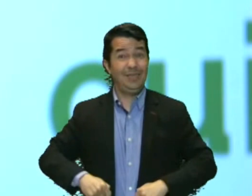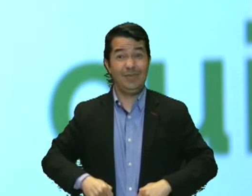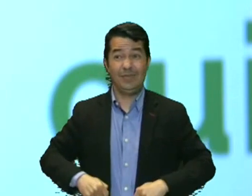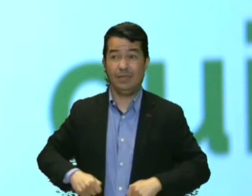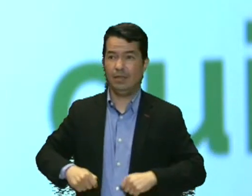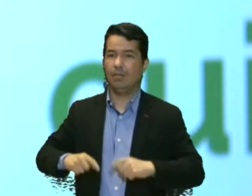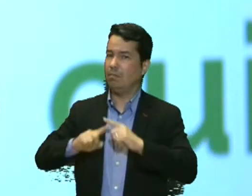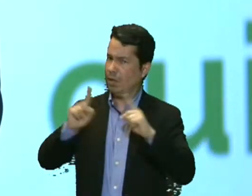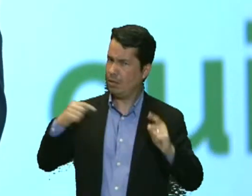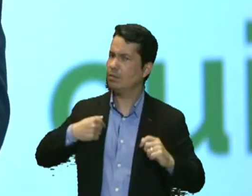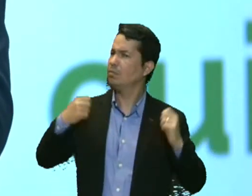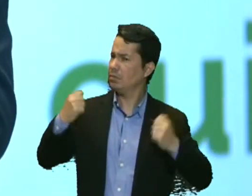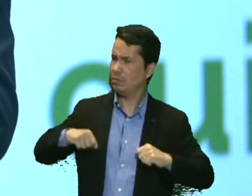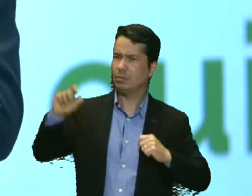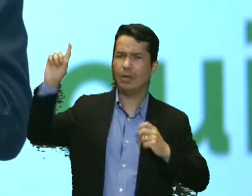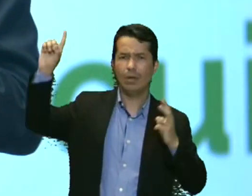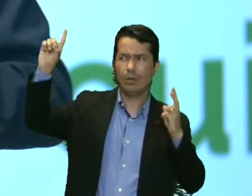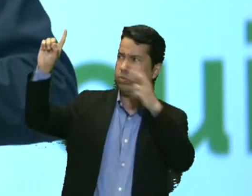suplicarmos.